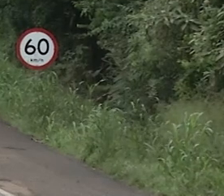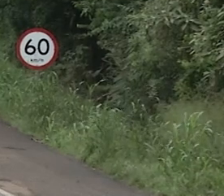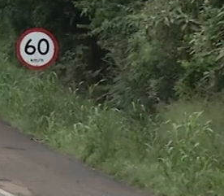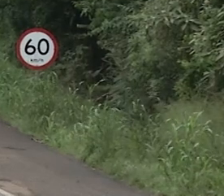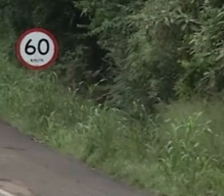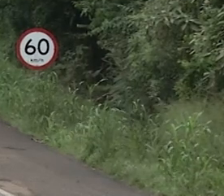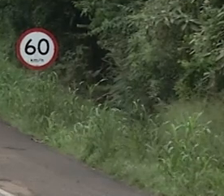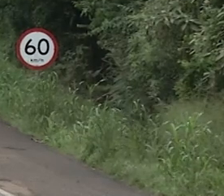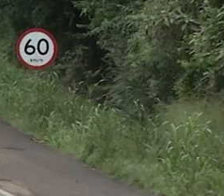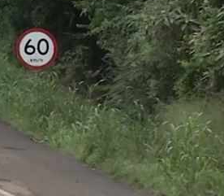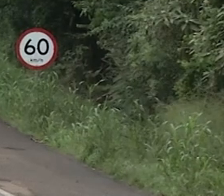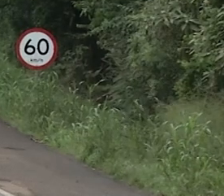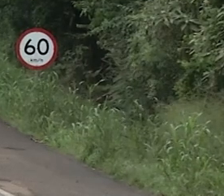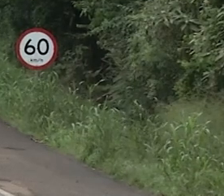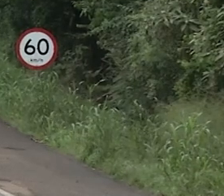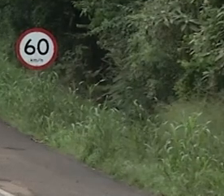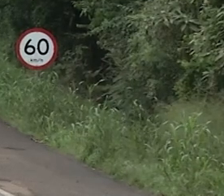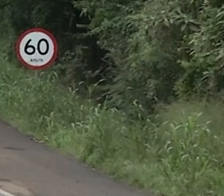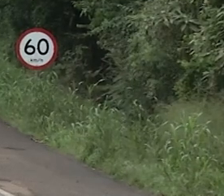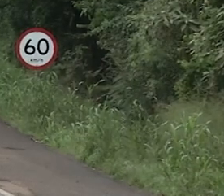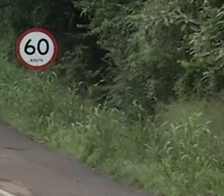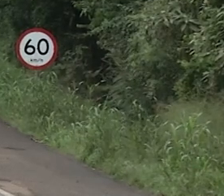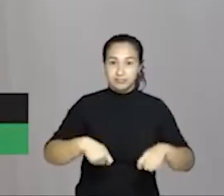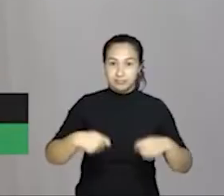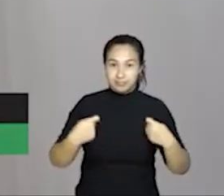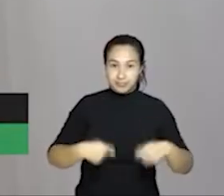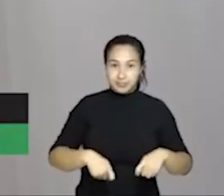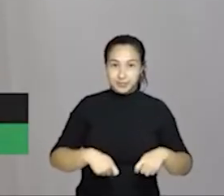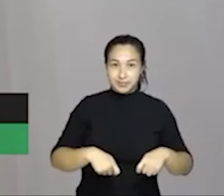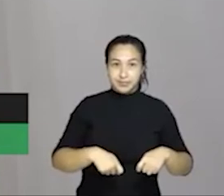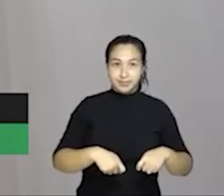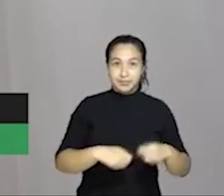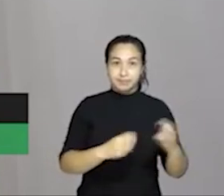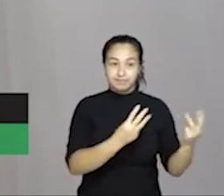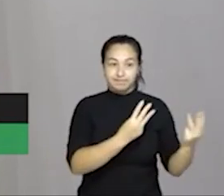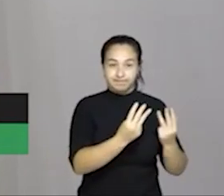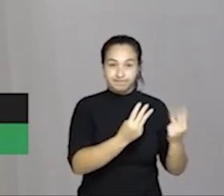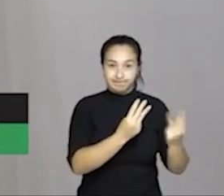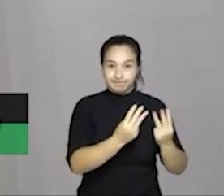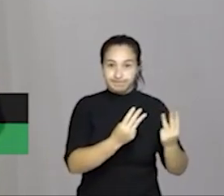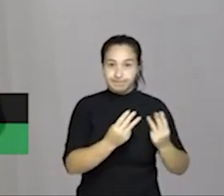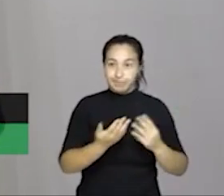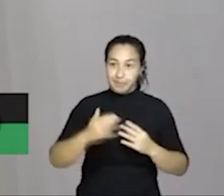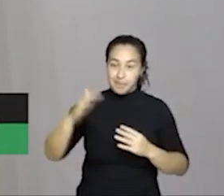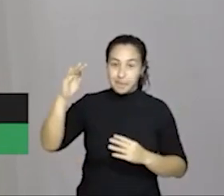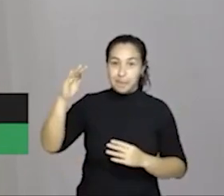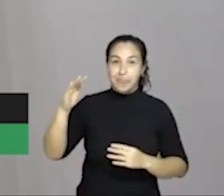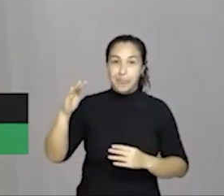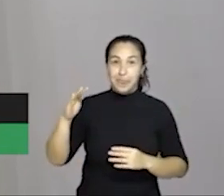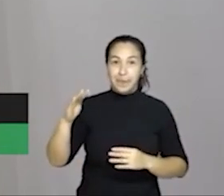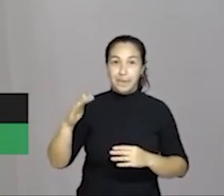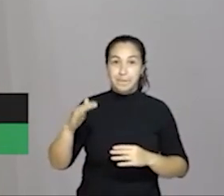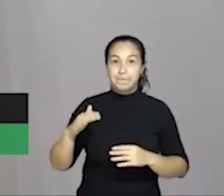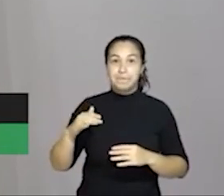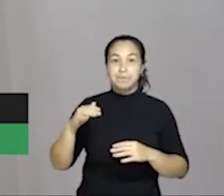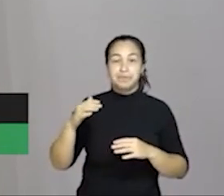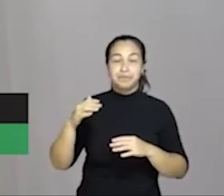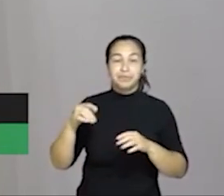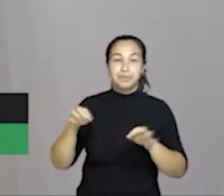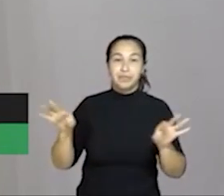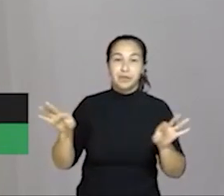o deputado também citou o compromisso e o empenho em apoiar o início das obras ainda em 2023